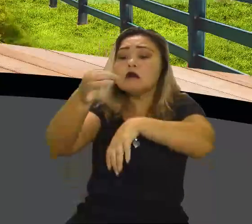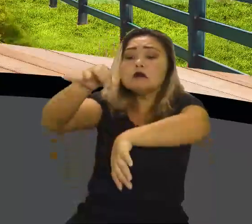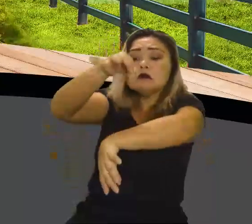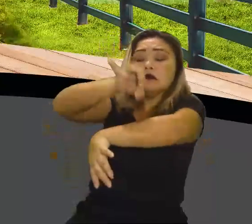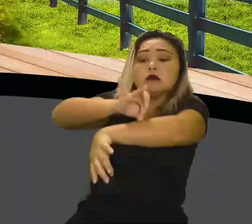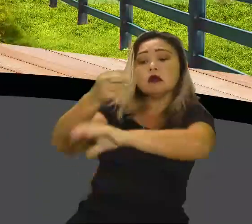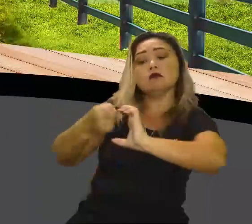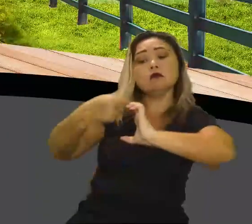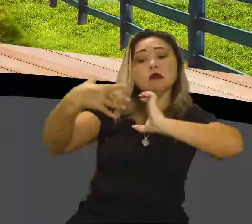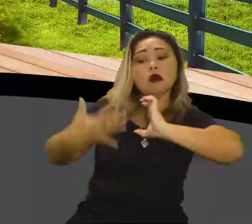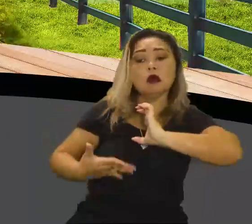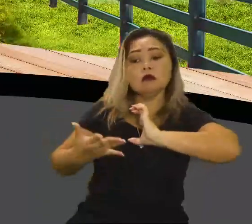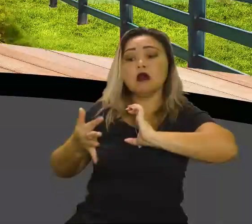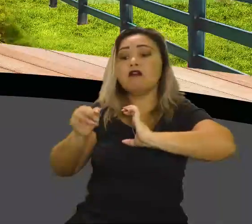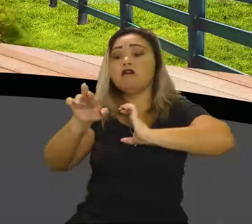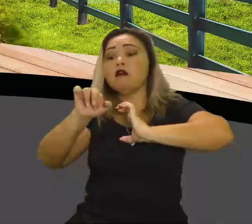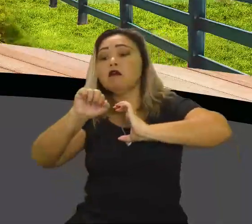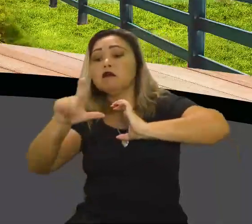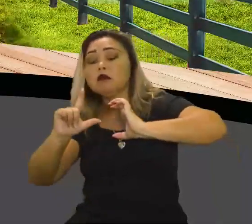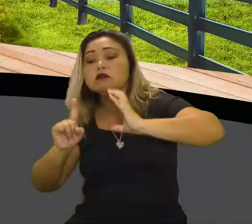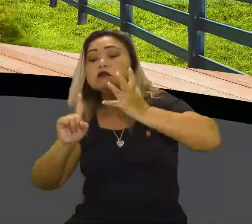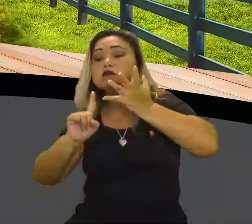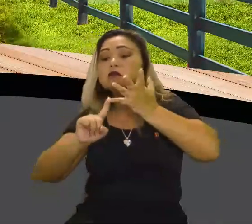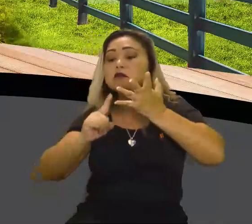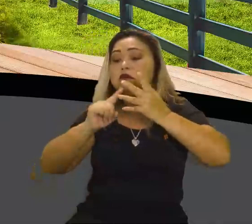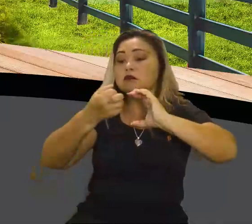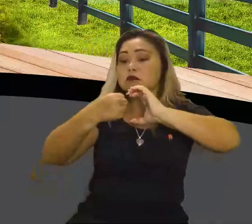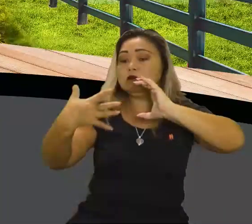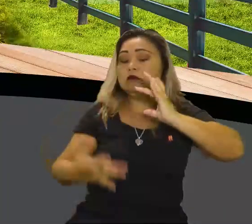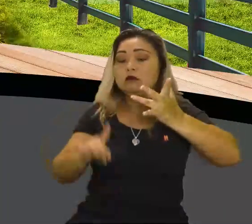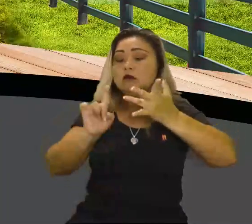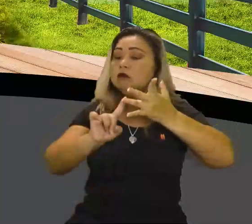falar das características florais, das características